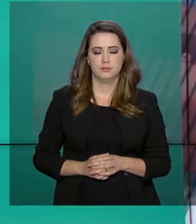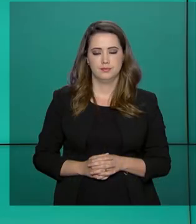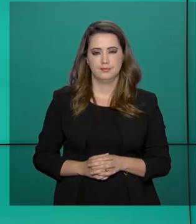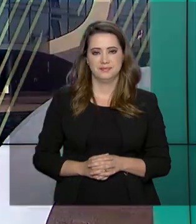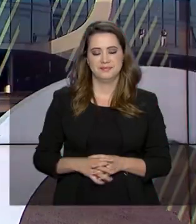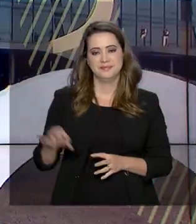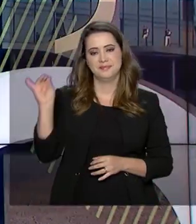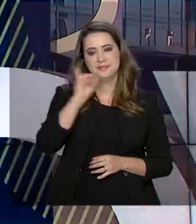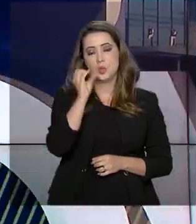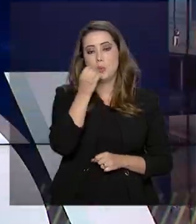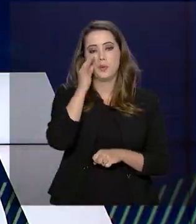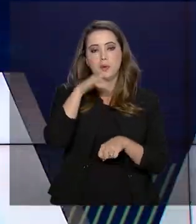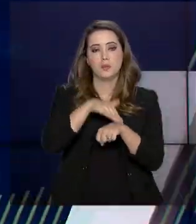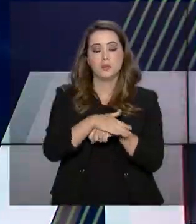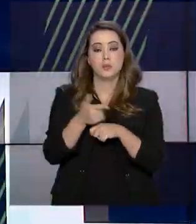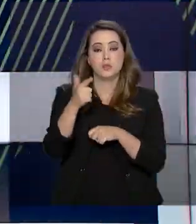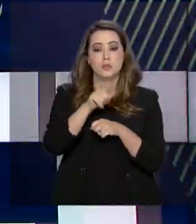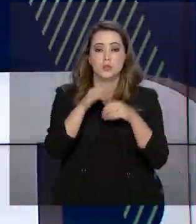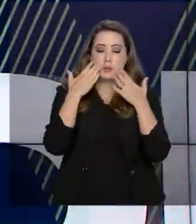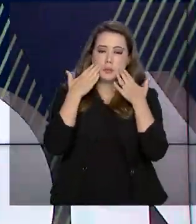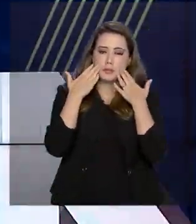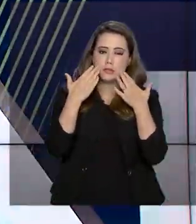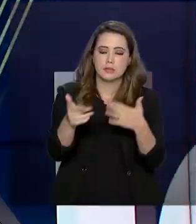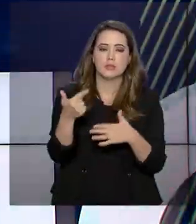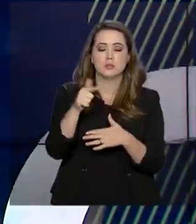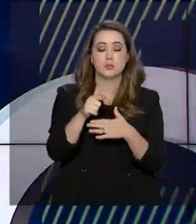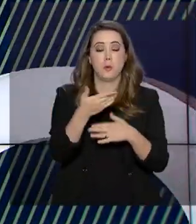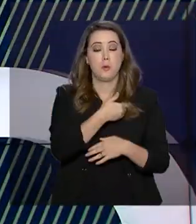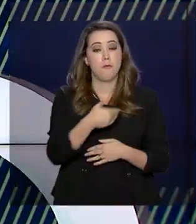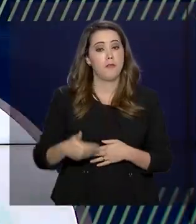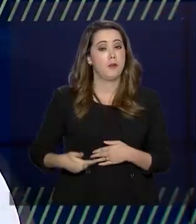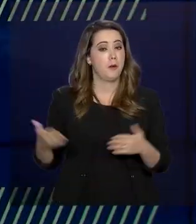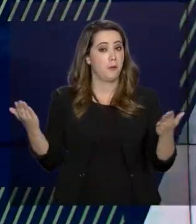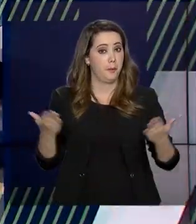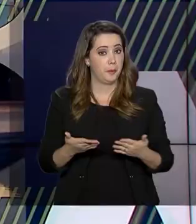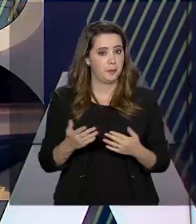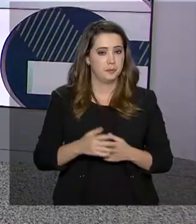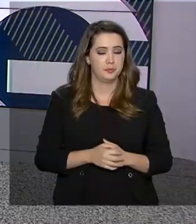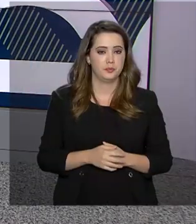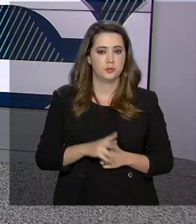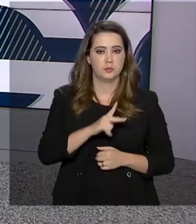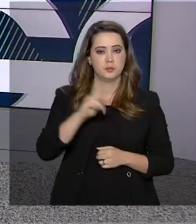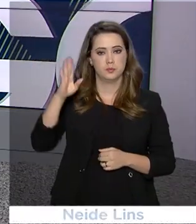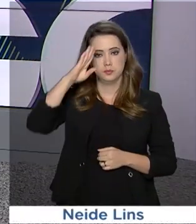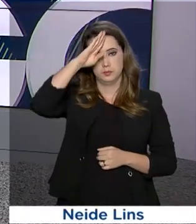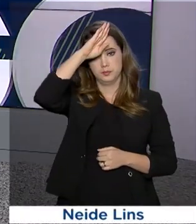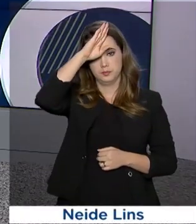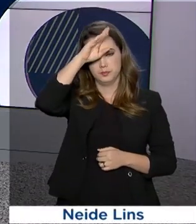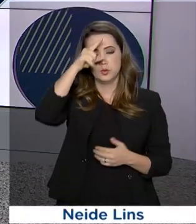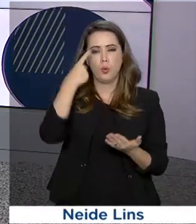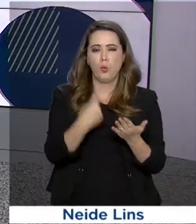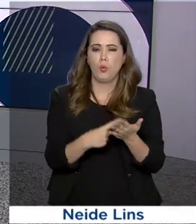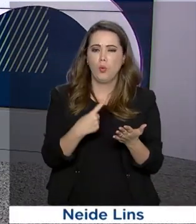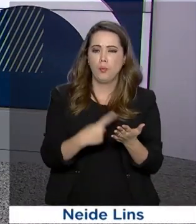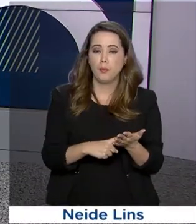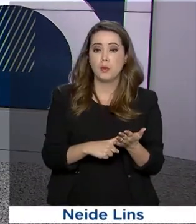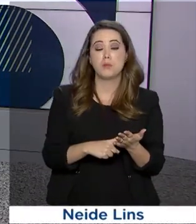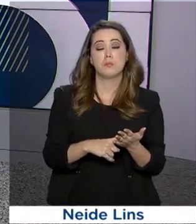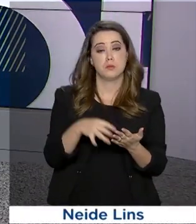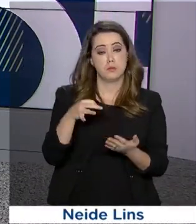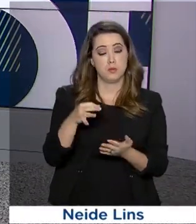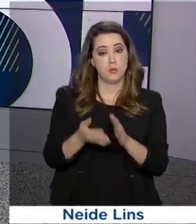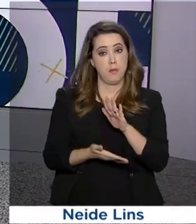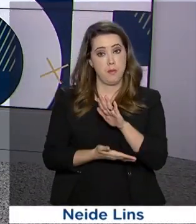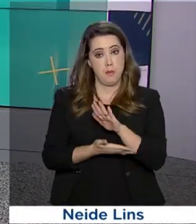olá boa noite estamos de volta com mais uma edição do governo agora o presidente jair bolsonaro cumpre